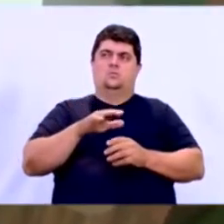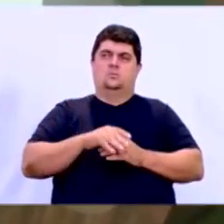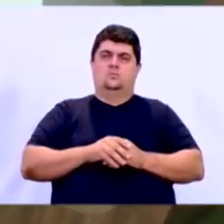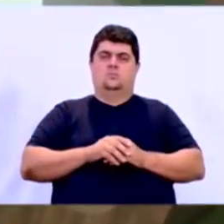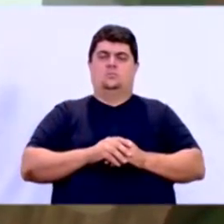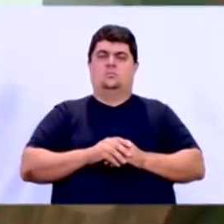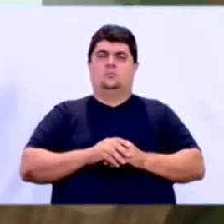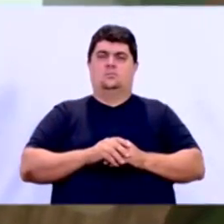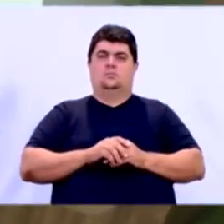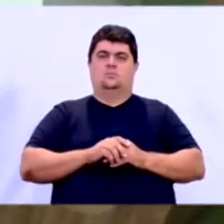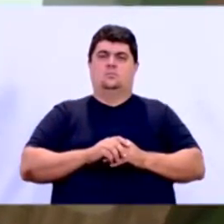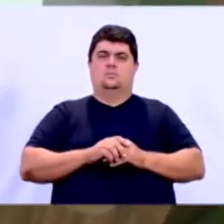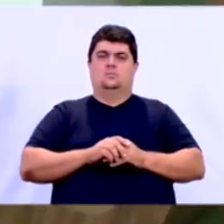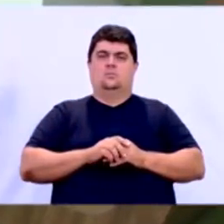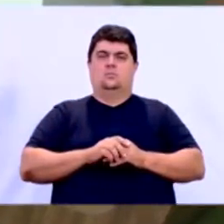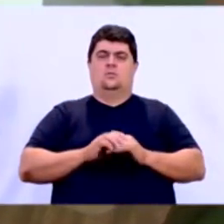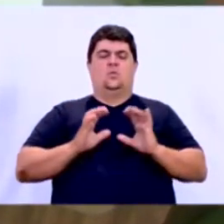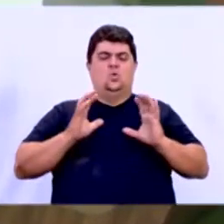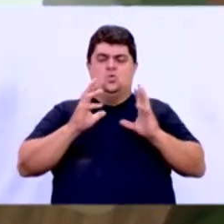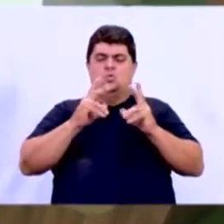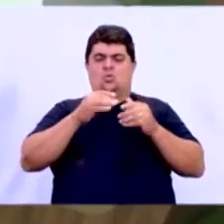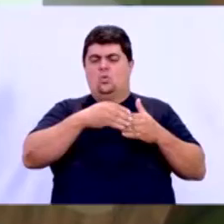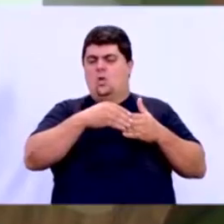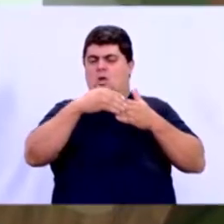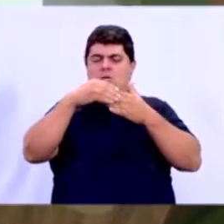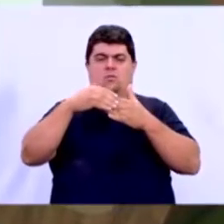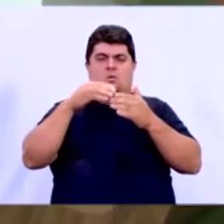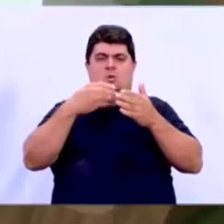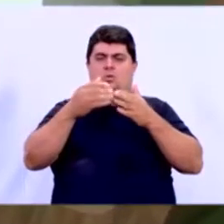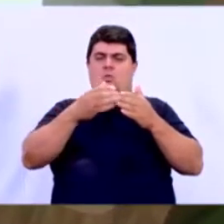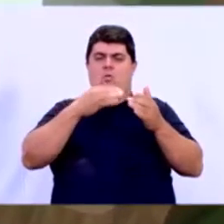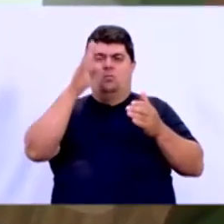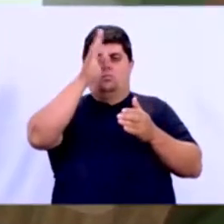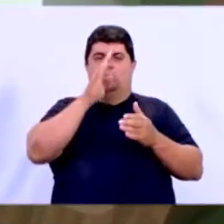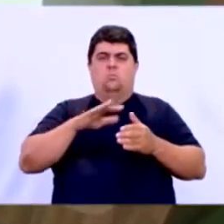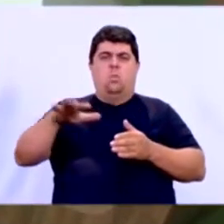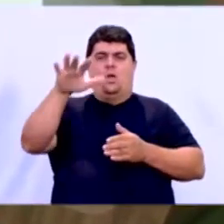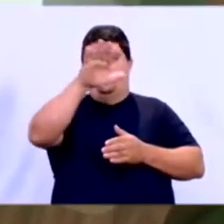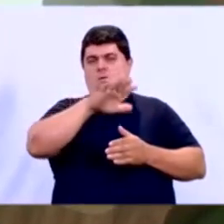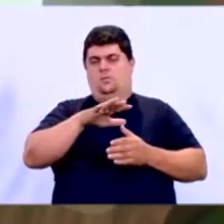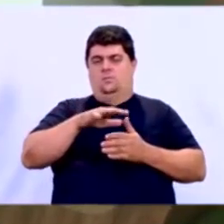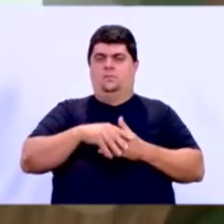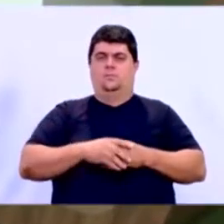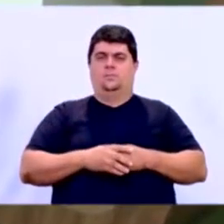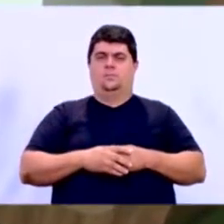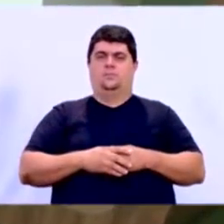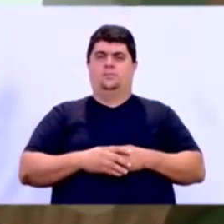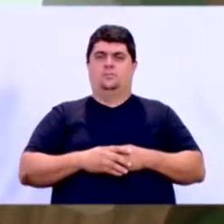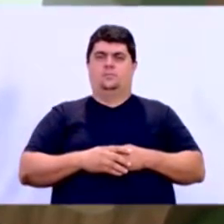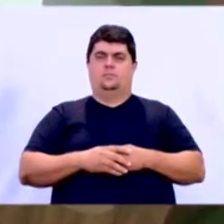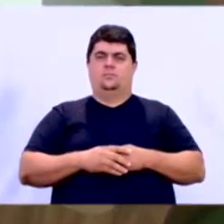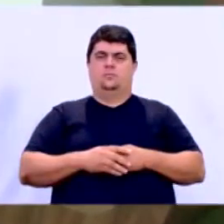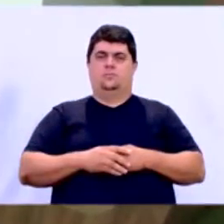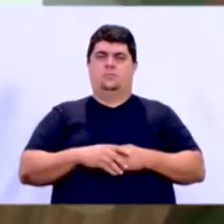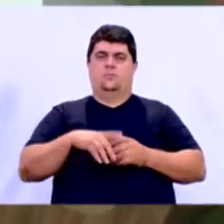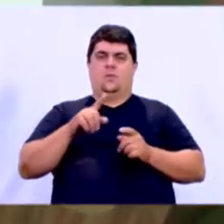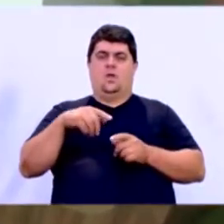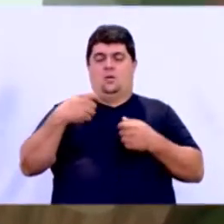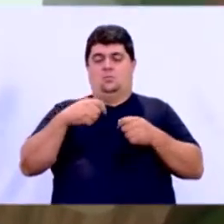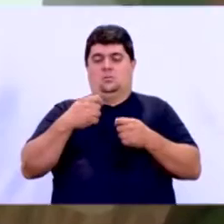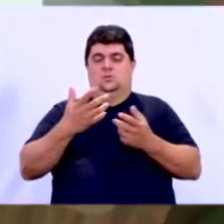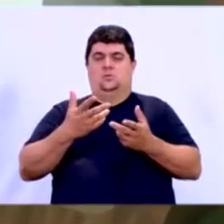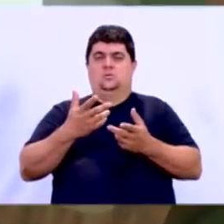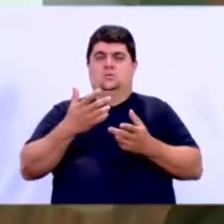Transportar objetos ou cargas completas para qualquer lugar do país. Essas seriam as necessidades do